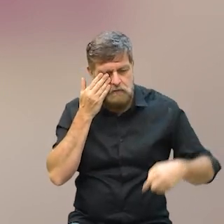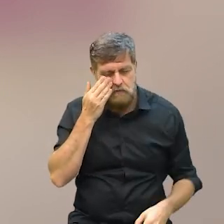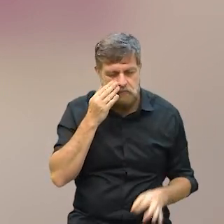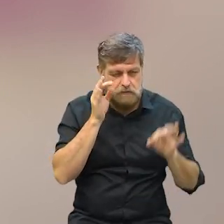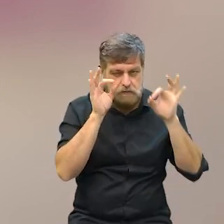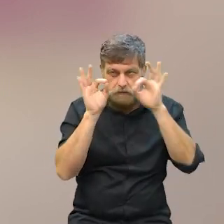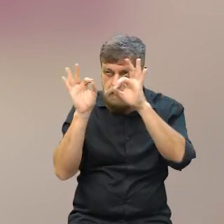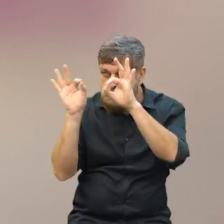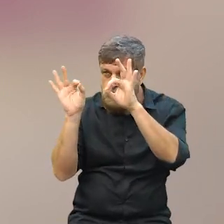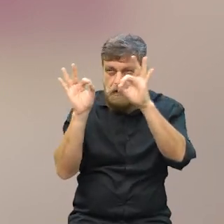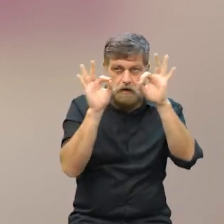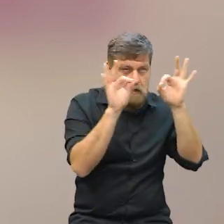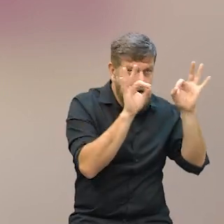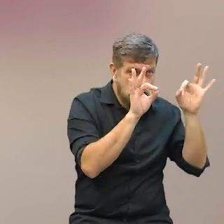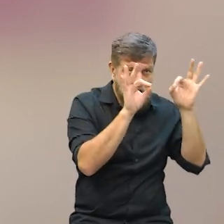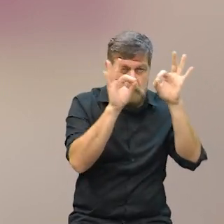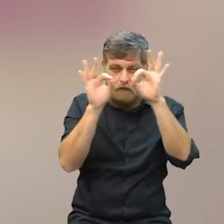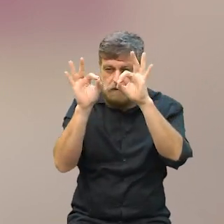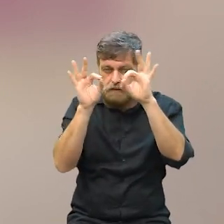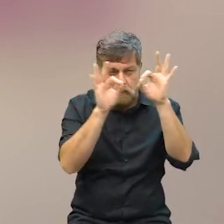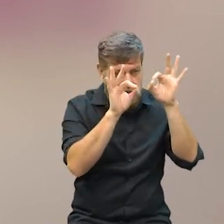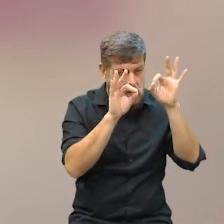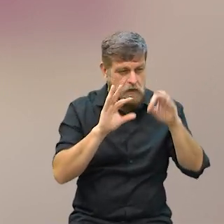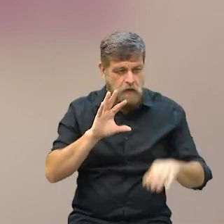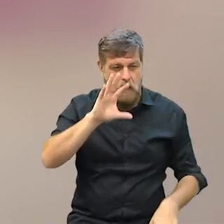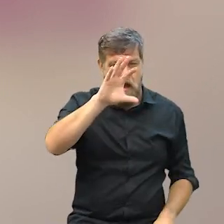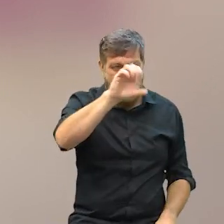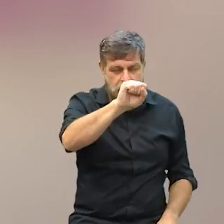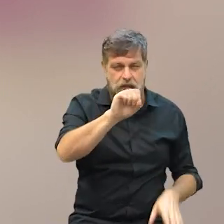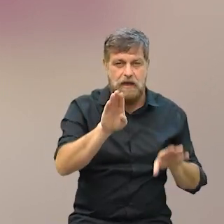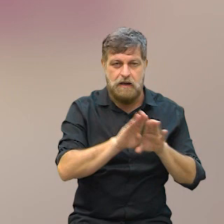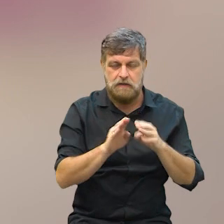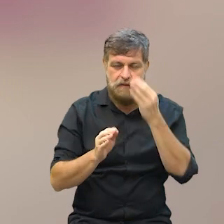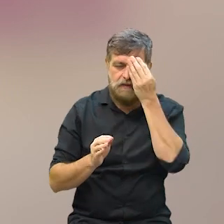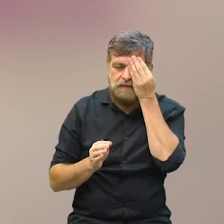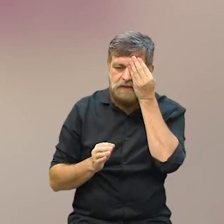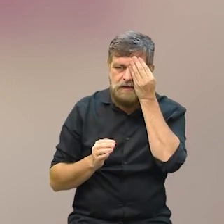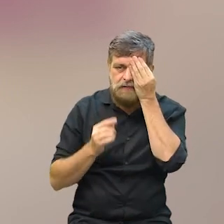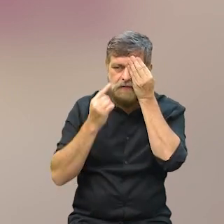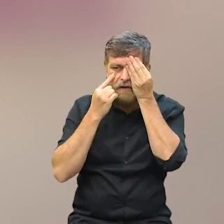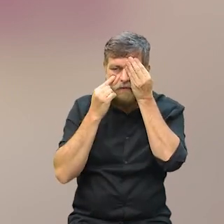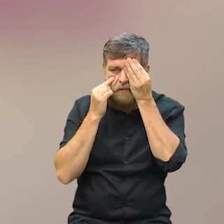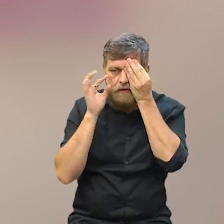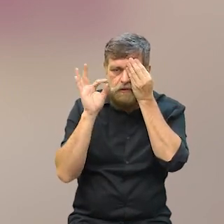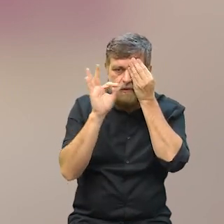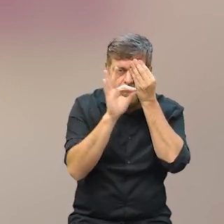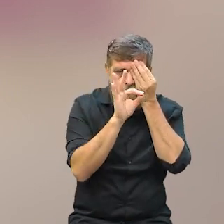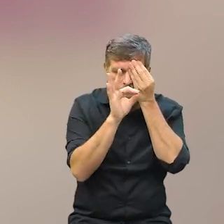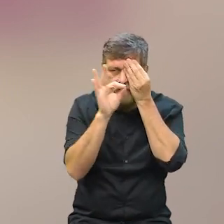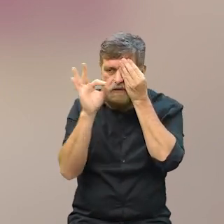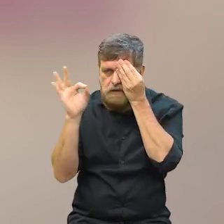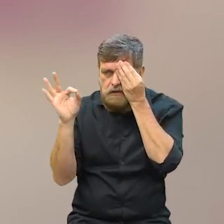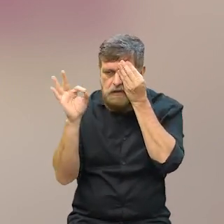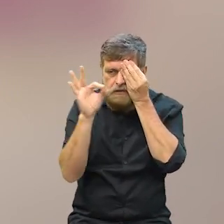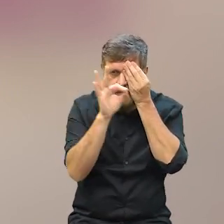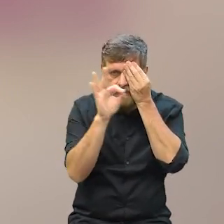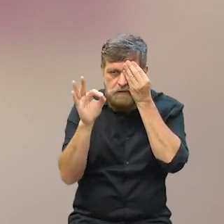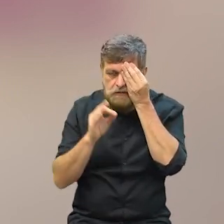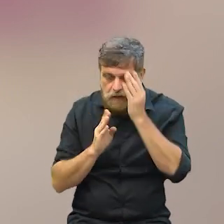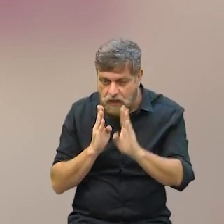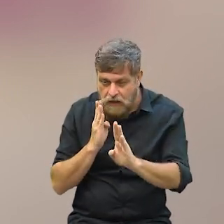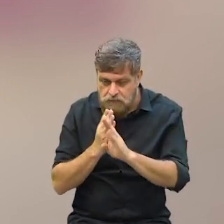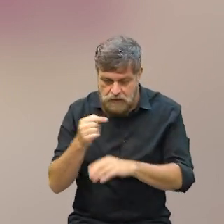para ver se a criança acompanha o objeto, tenta pegar, fazer a mesma coisa no outro olho, né? Isso ajuda também a